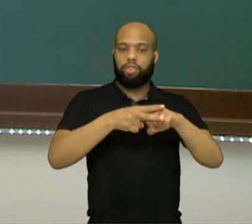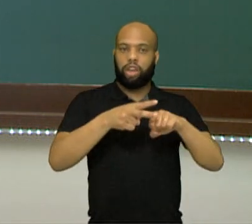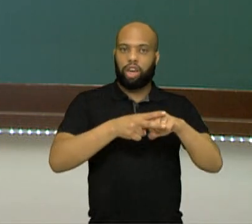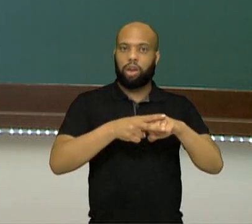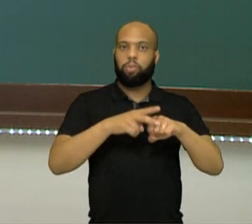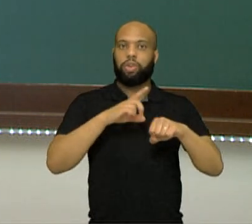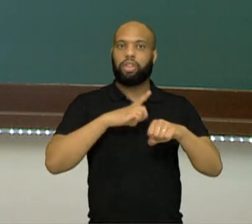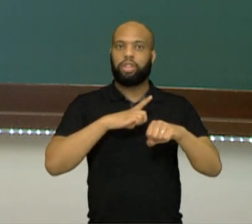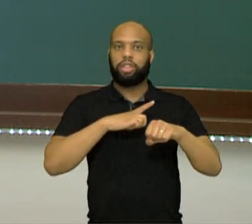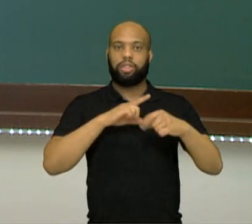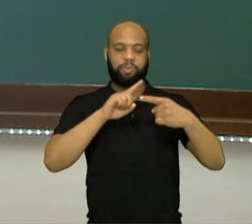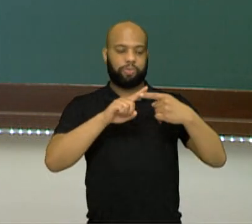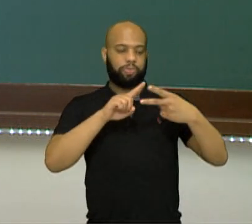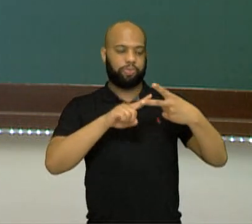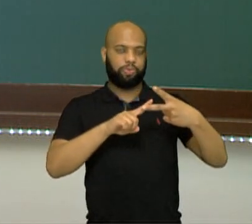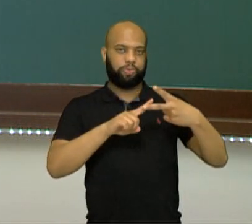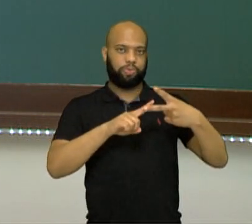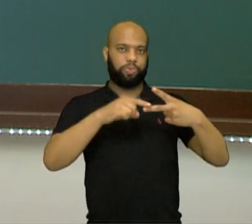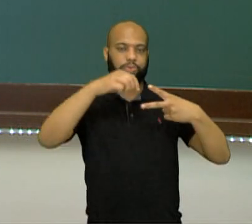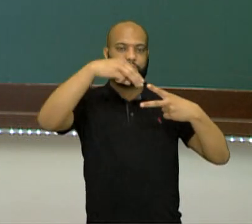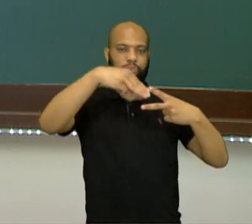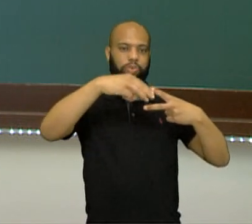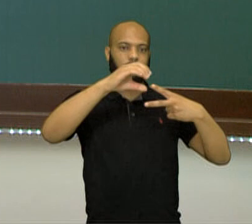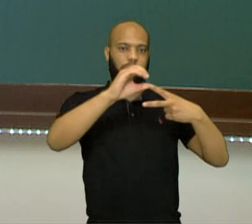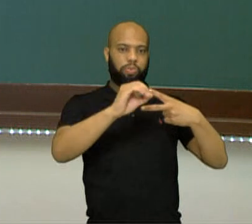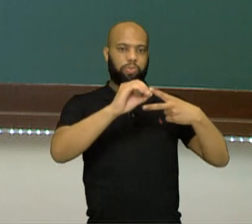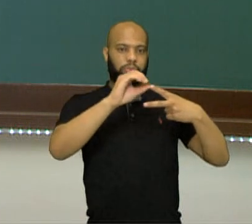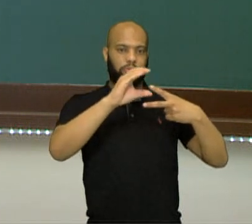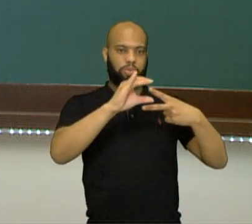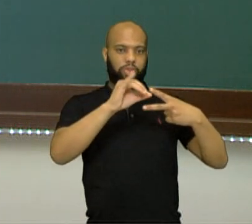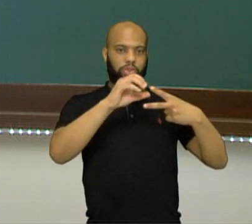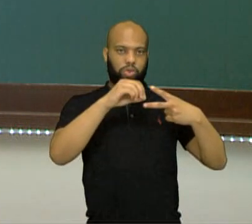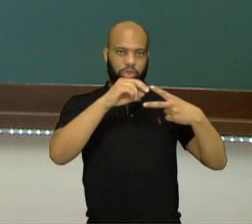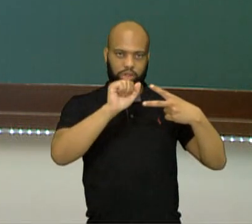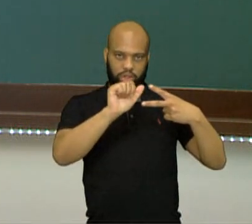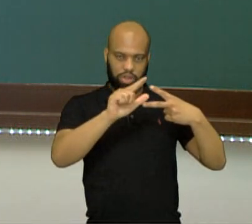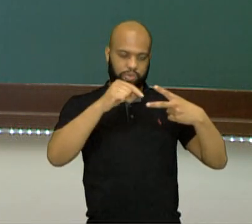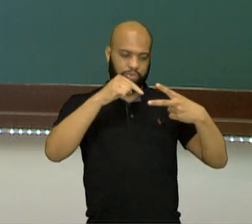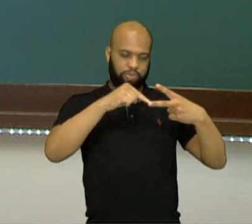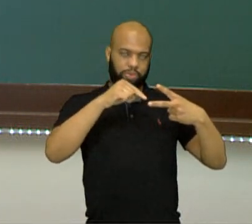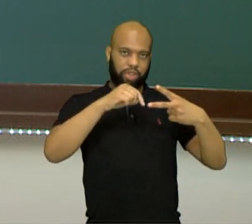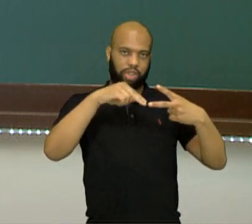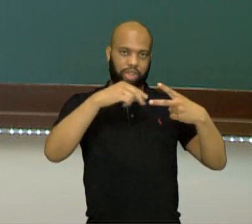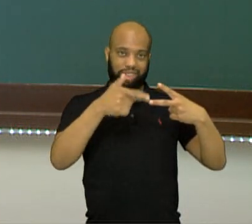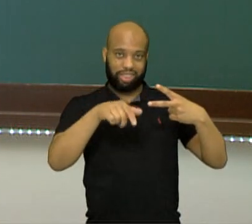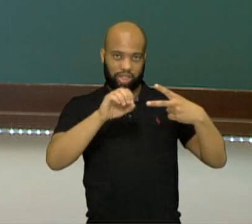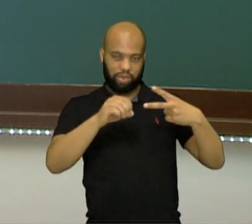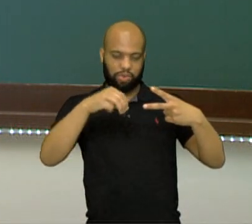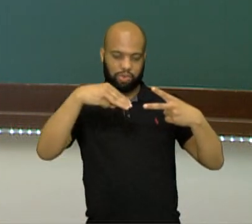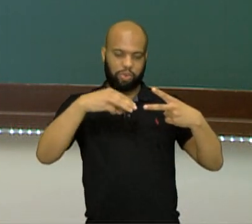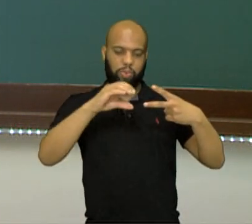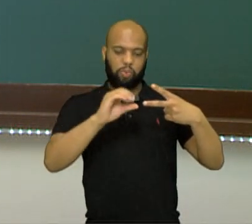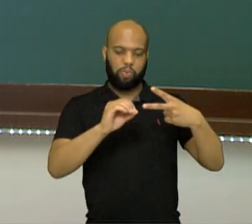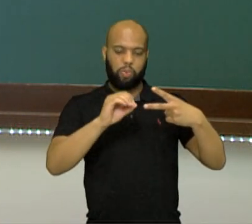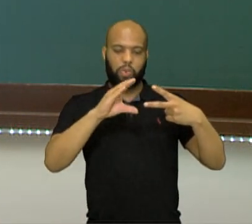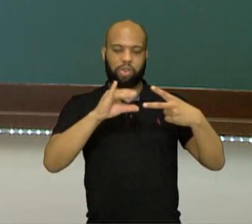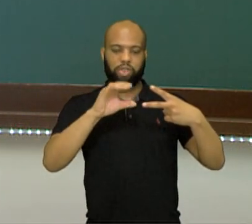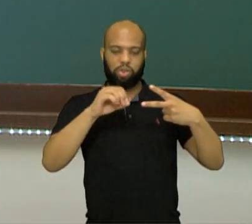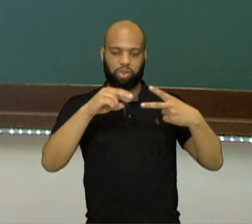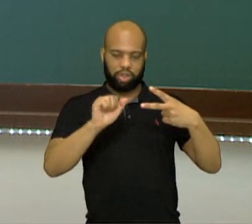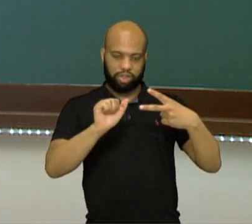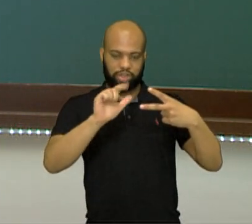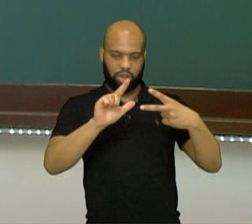nocional e não nocional, né? Então, significativo e não significativo, que é a mesma coisa. Então, devido à